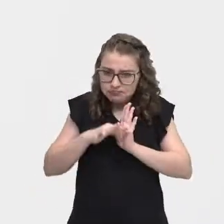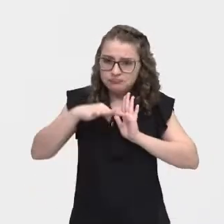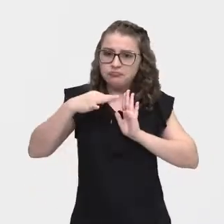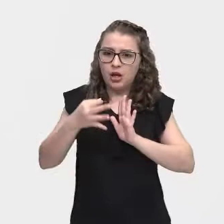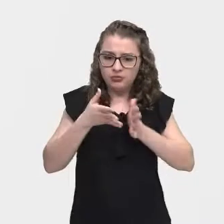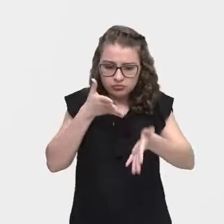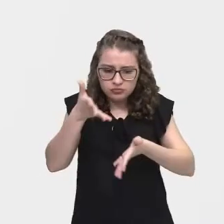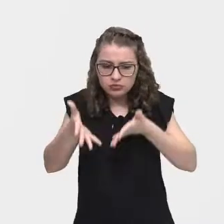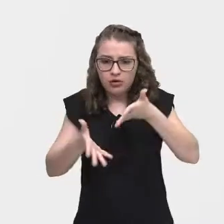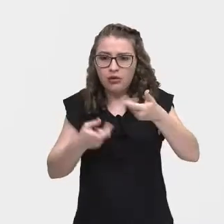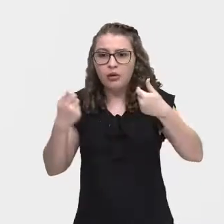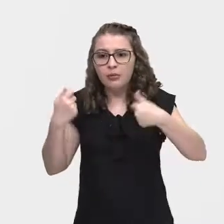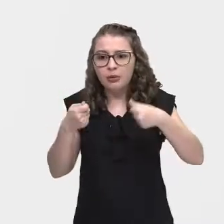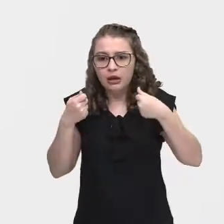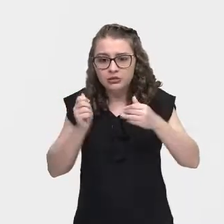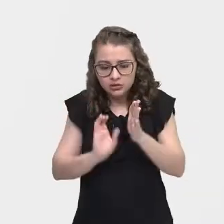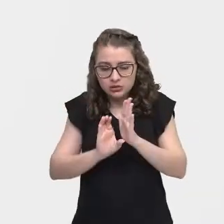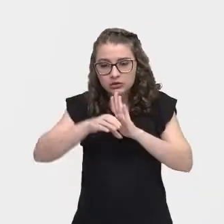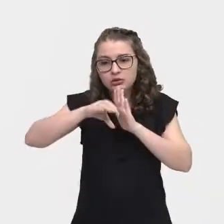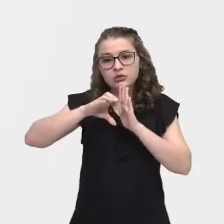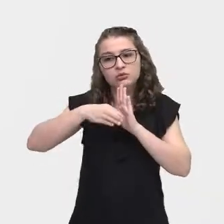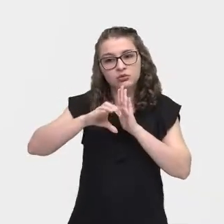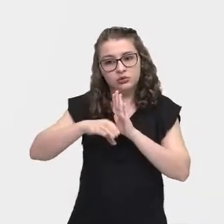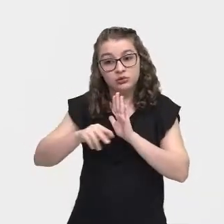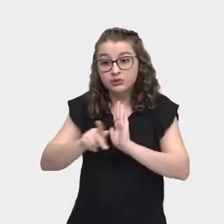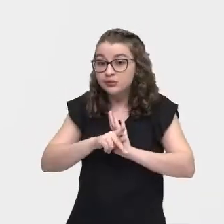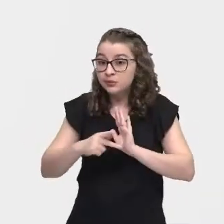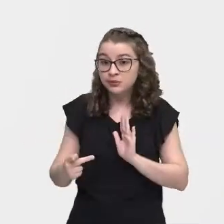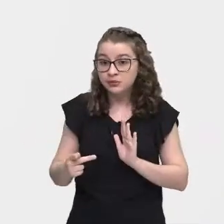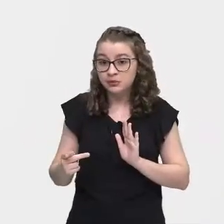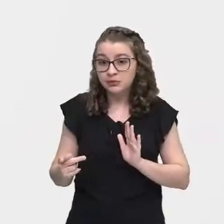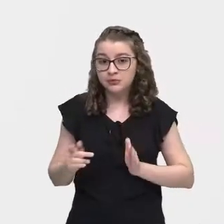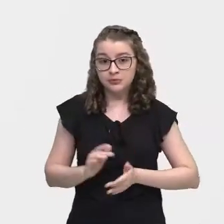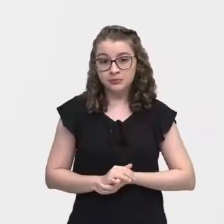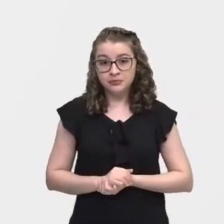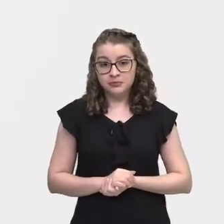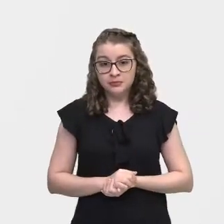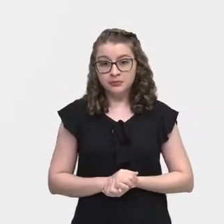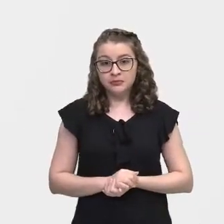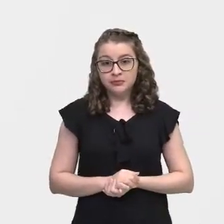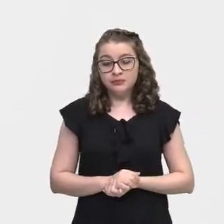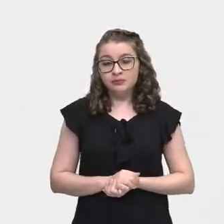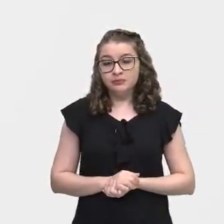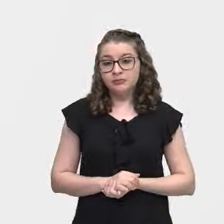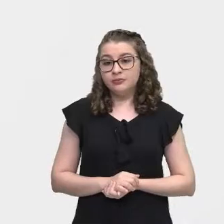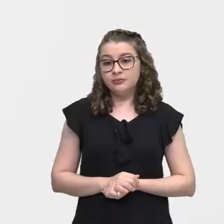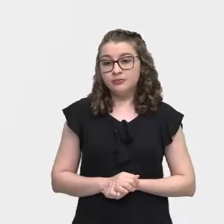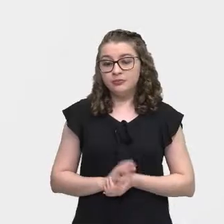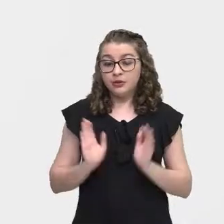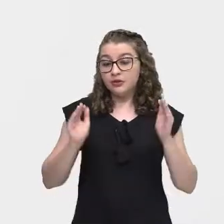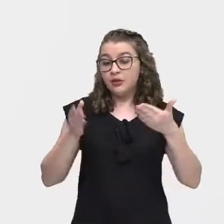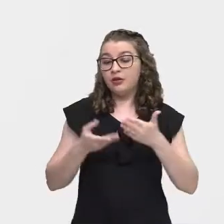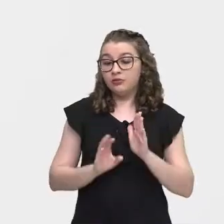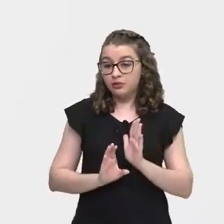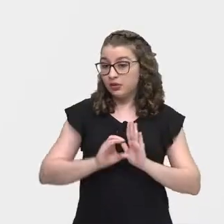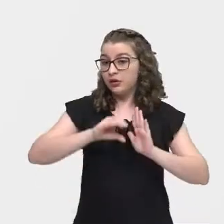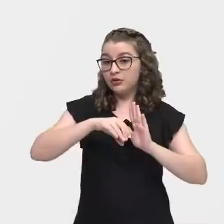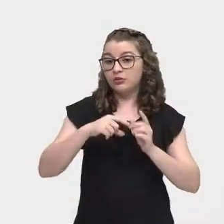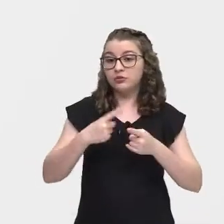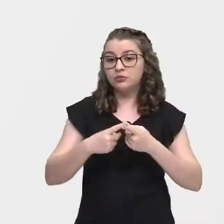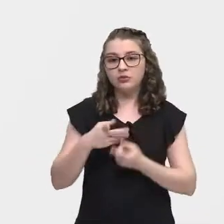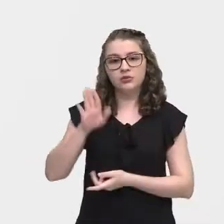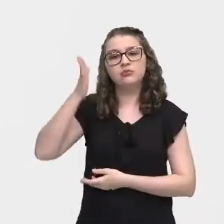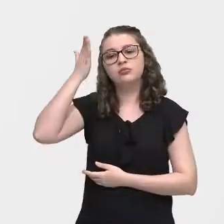a partir de um conceito. Né? Então ela vai trabalhar com esses conceitos. Por quê? Porque é um